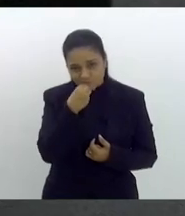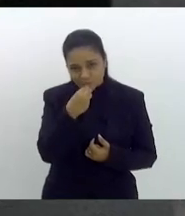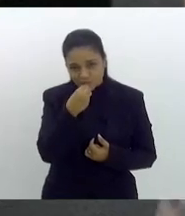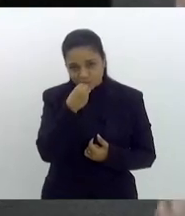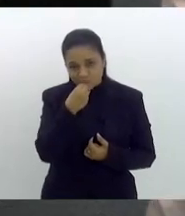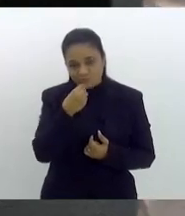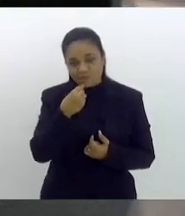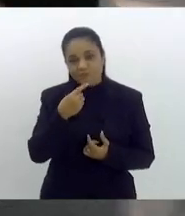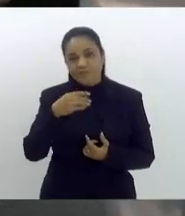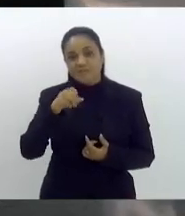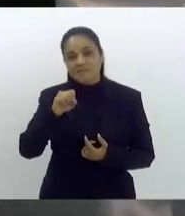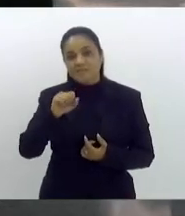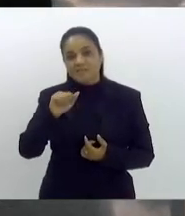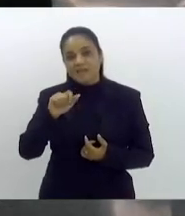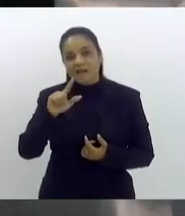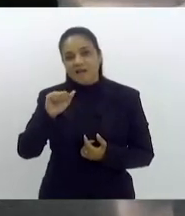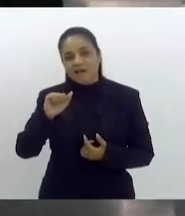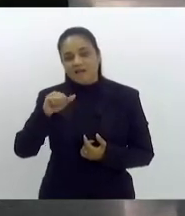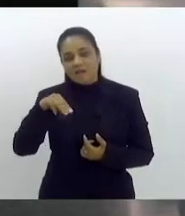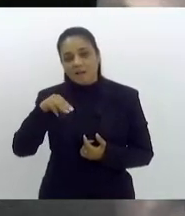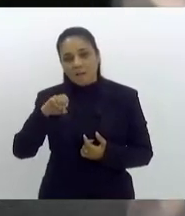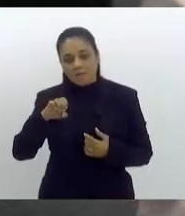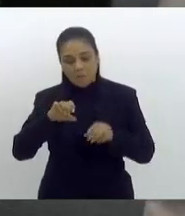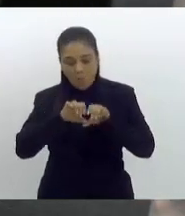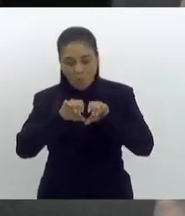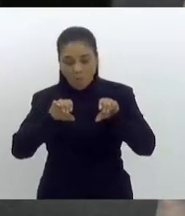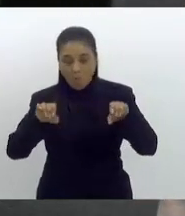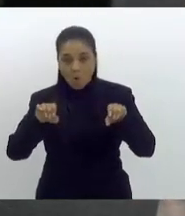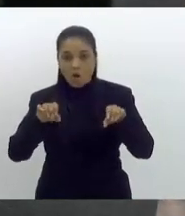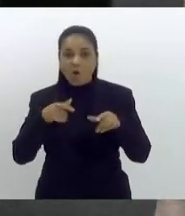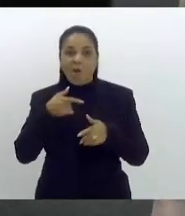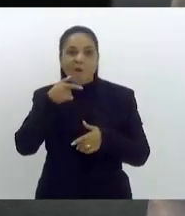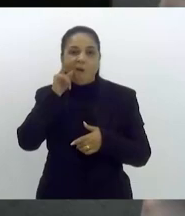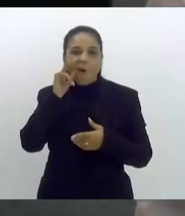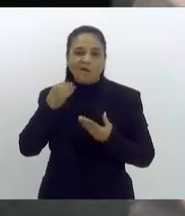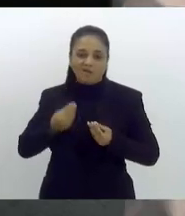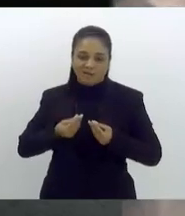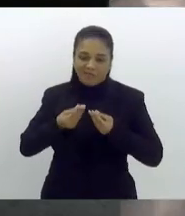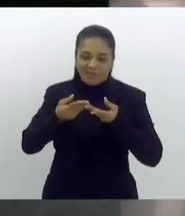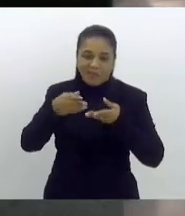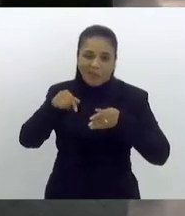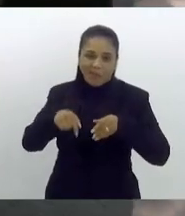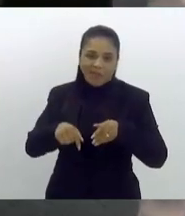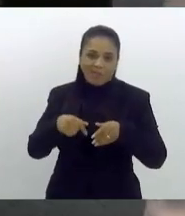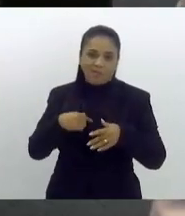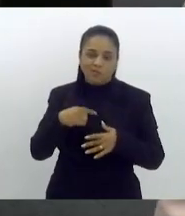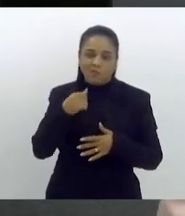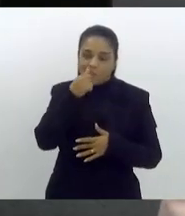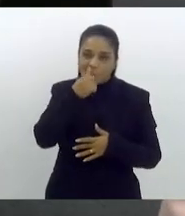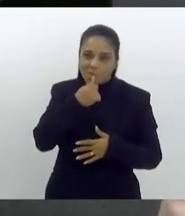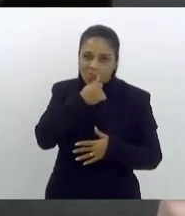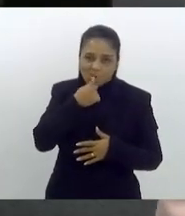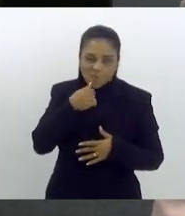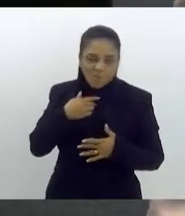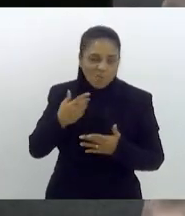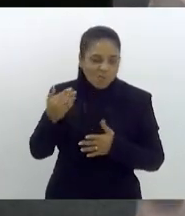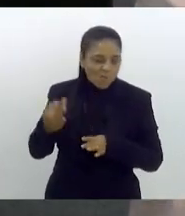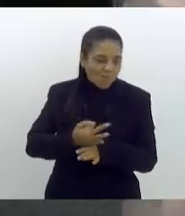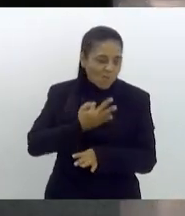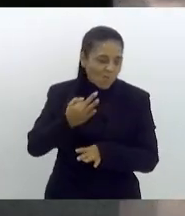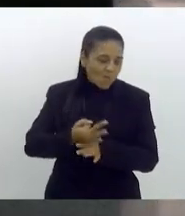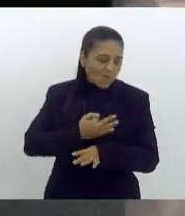salame que foi oferecido ontem aqui para a gente aguentar aquelas aquelas